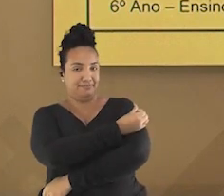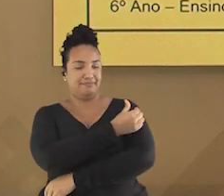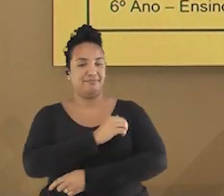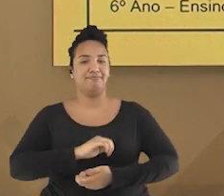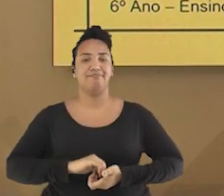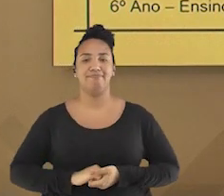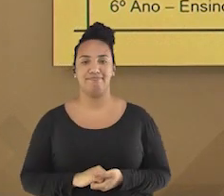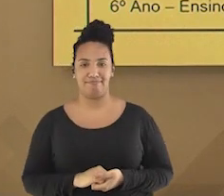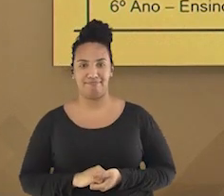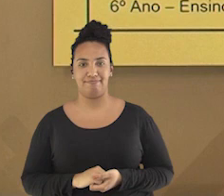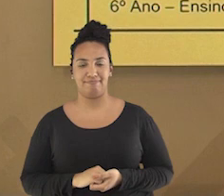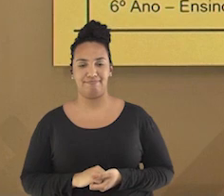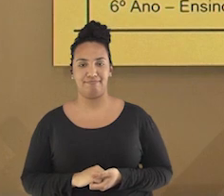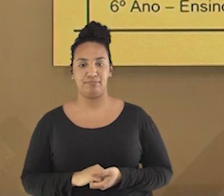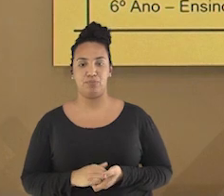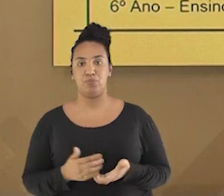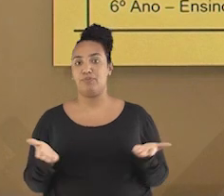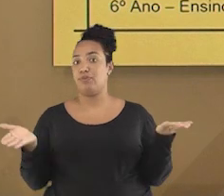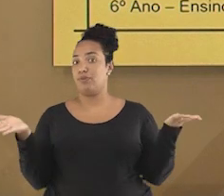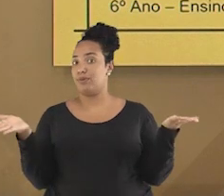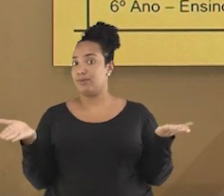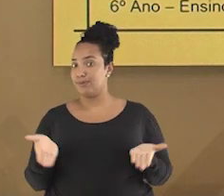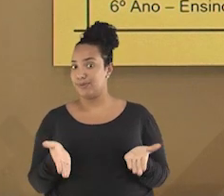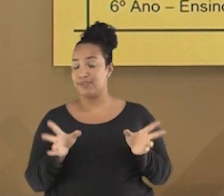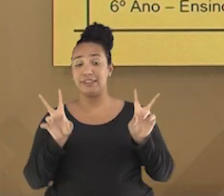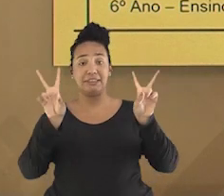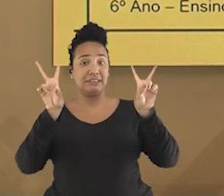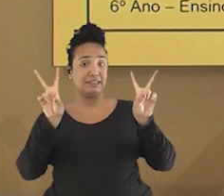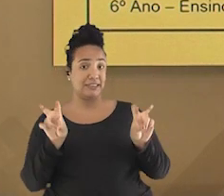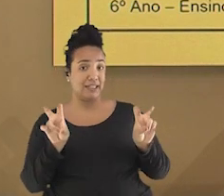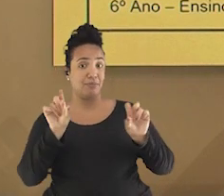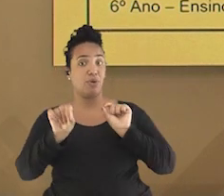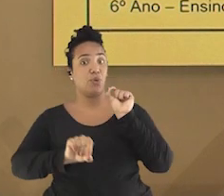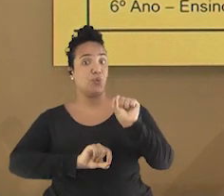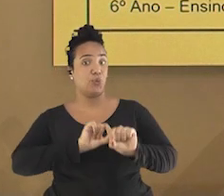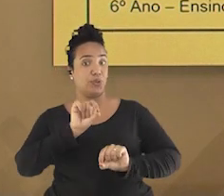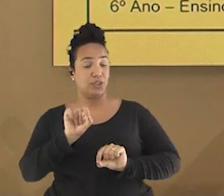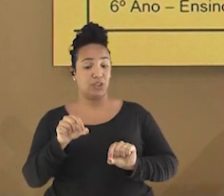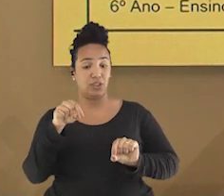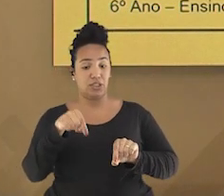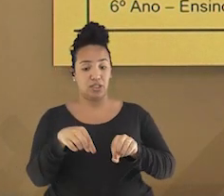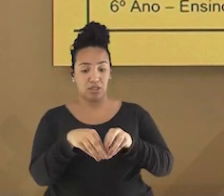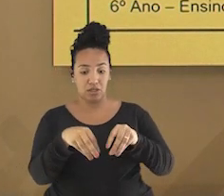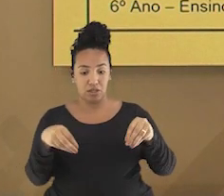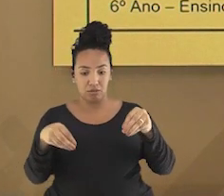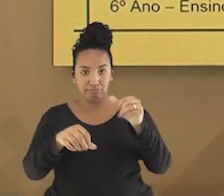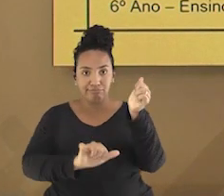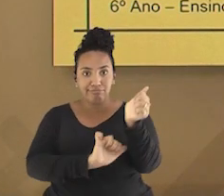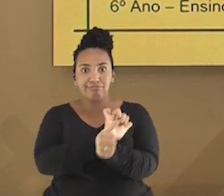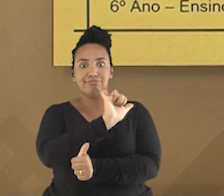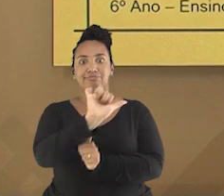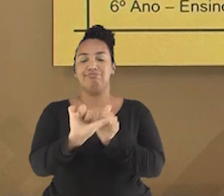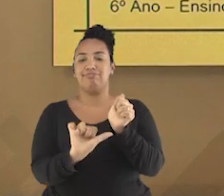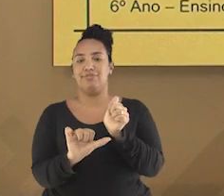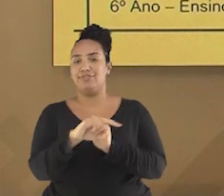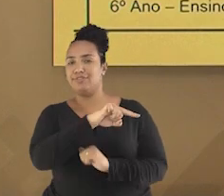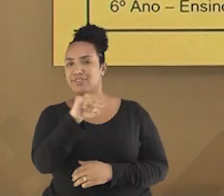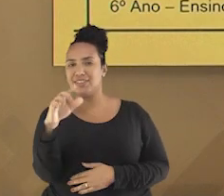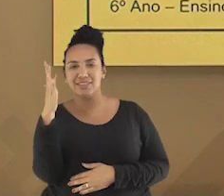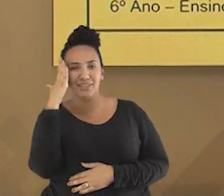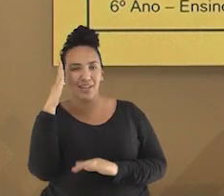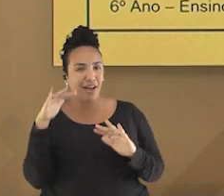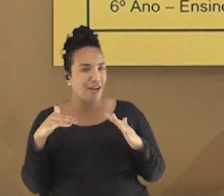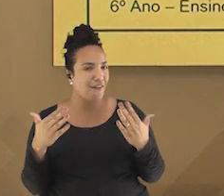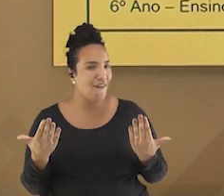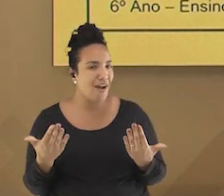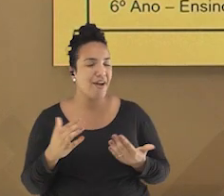ano do ensino fundamental. Hoje nós vamos falar de um bioma que ressurge das cinzas. Você sabe qual